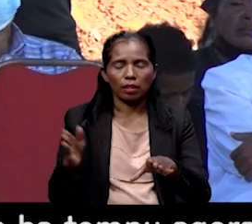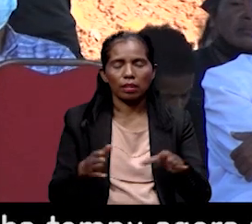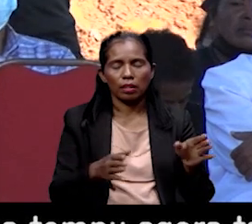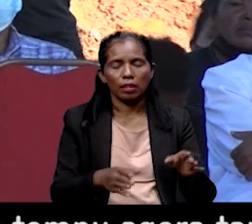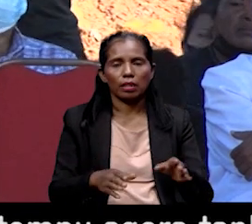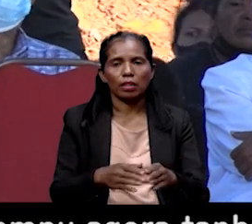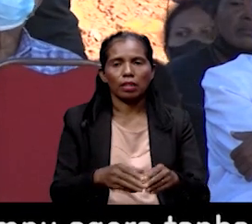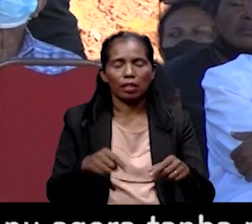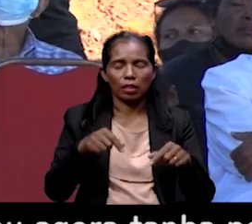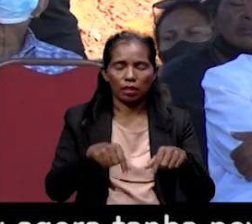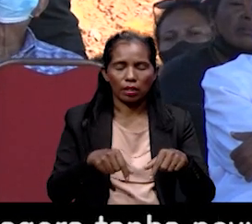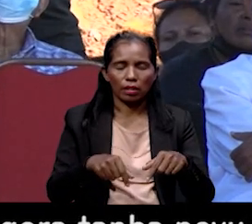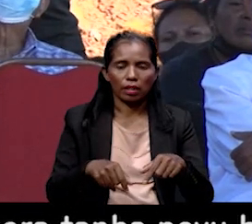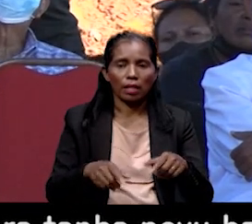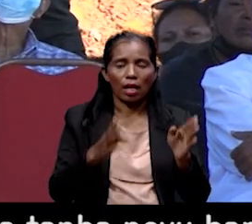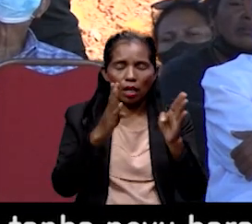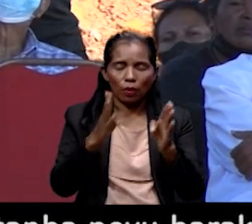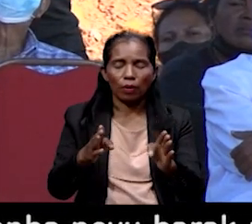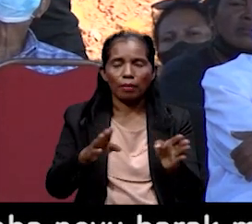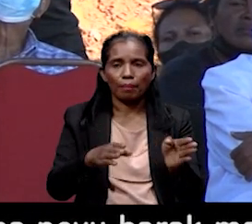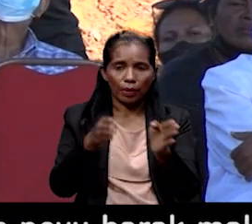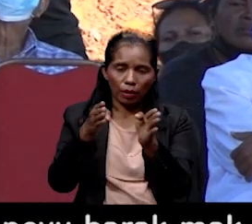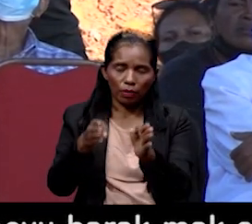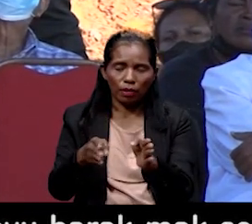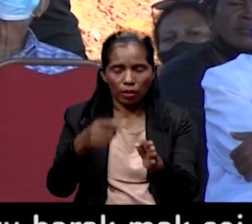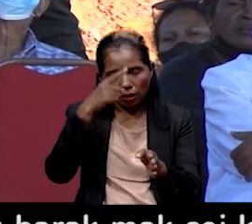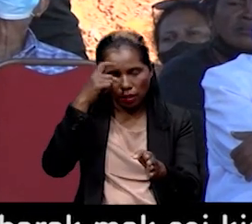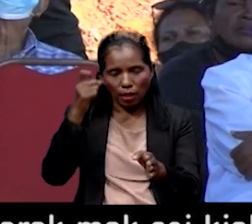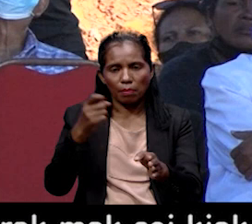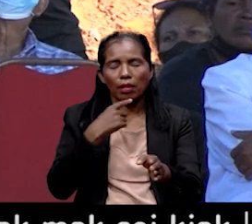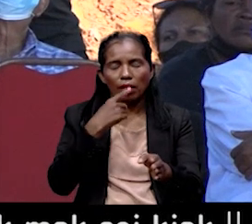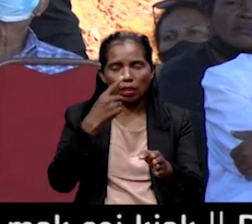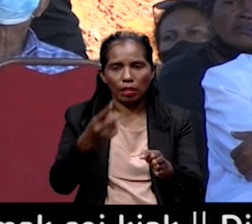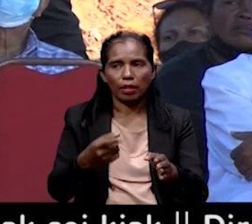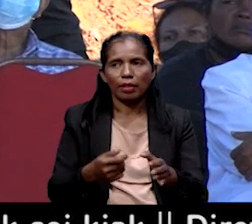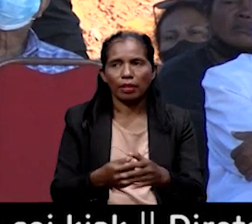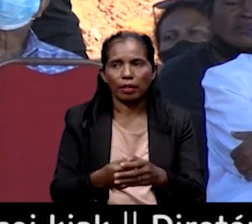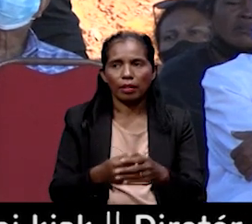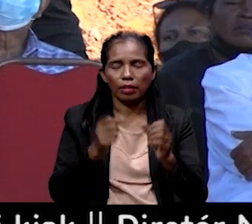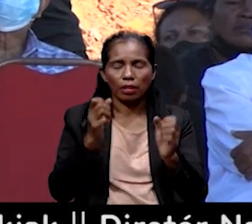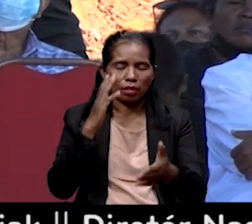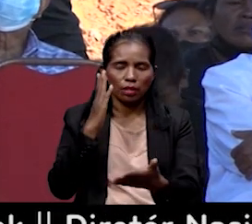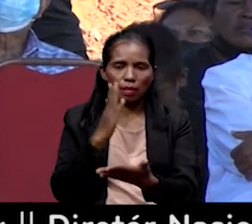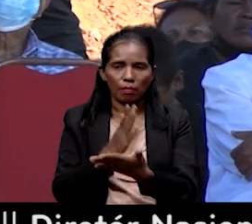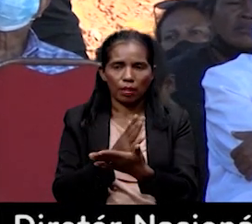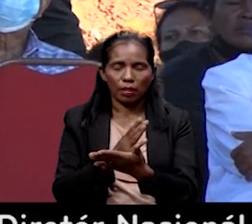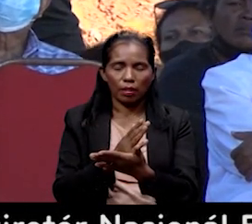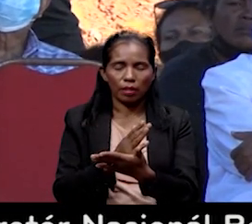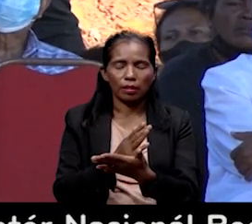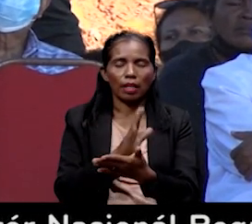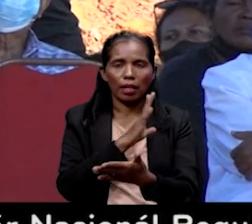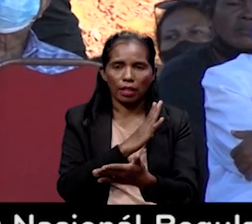tira neve que tu ir mais né tamba motivo até te de Katak se suspende depois maca